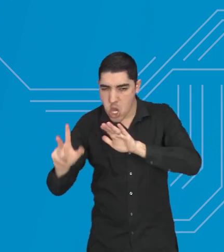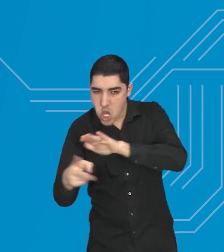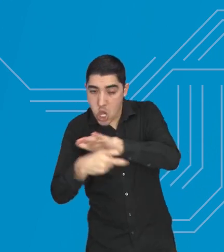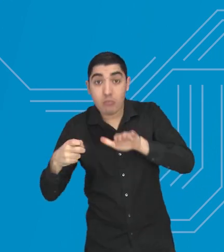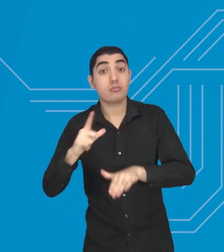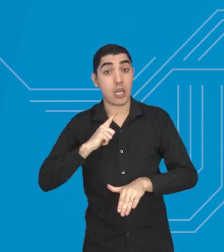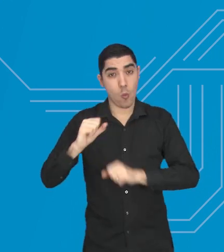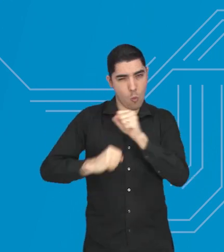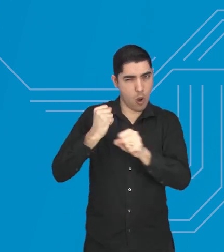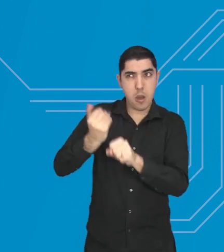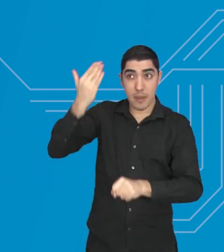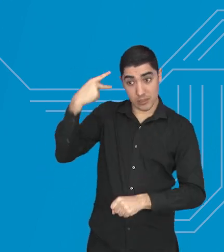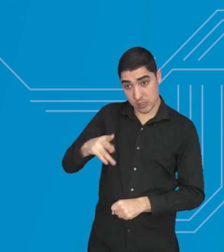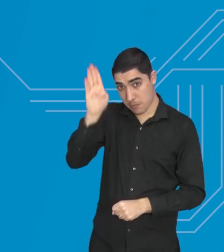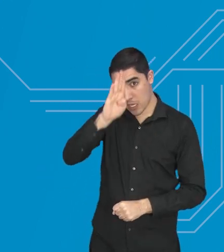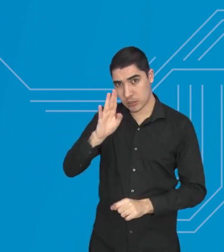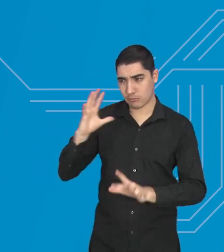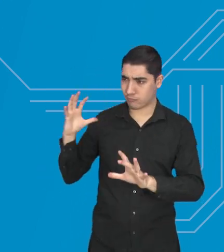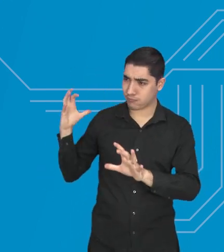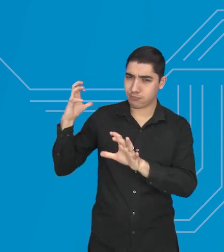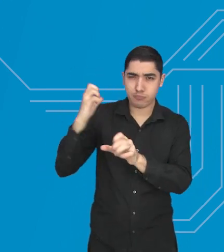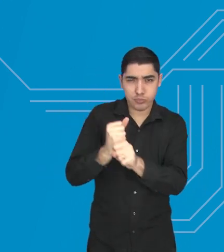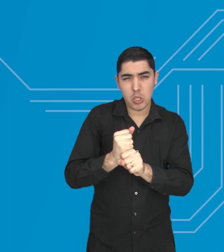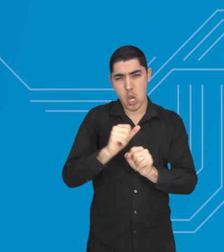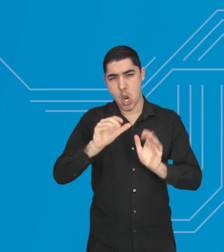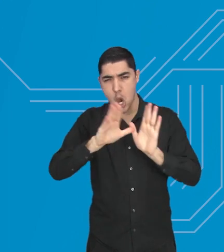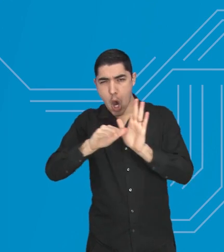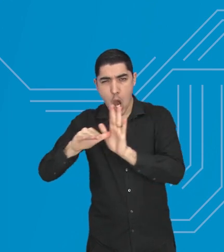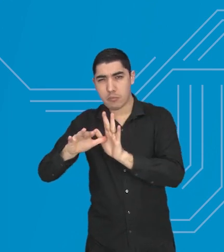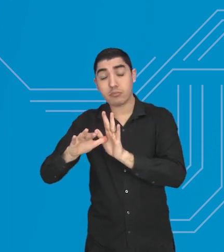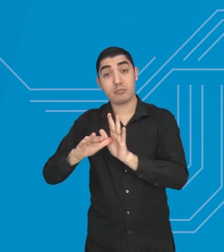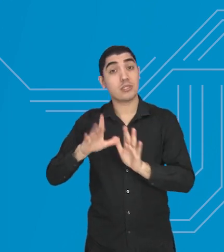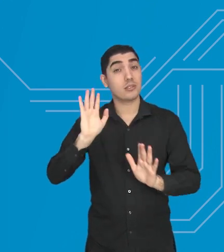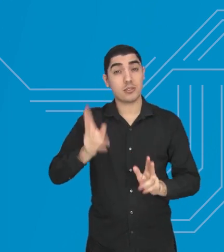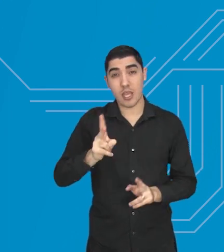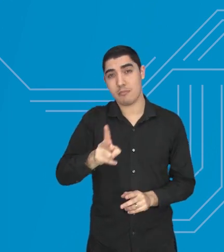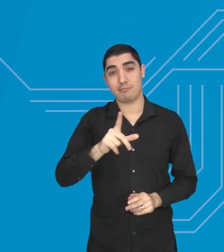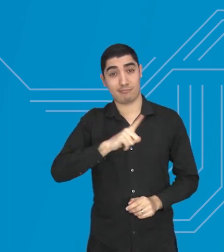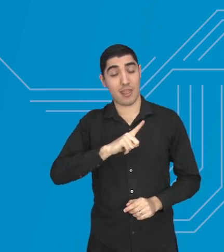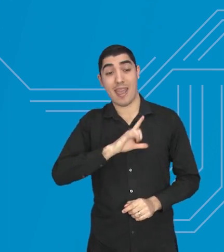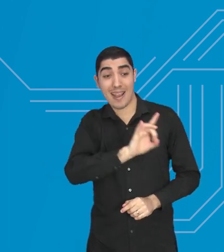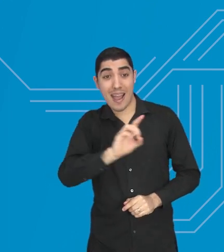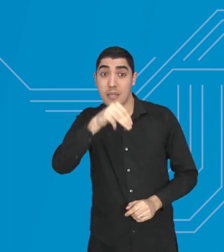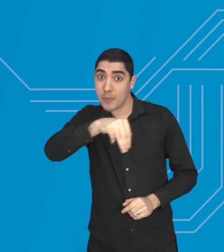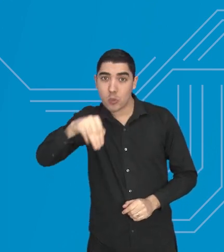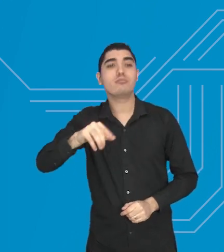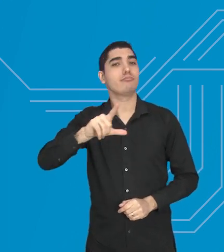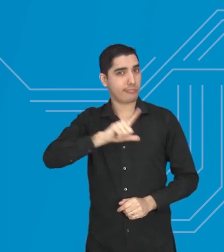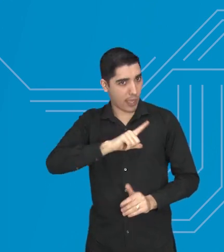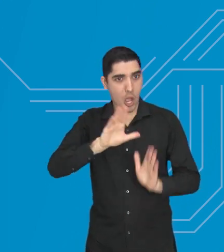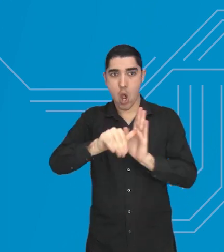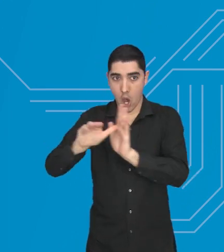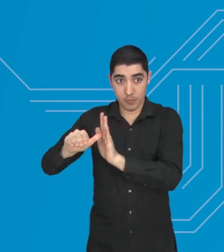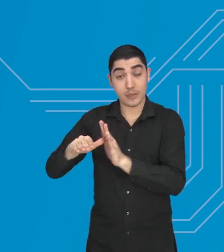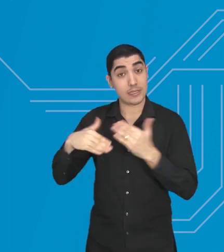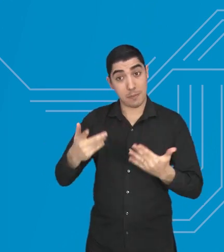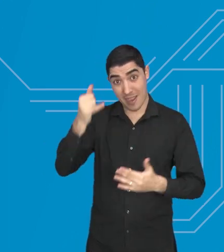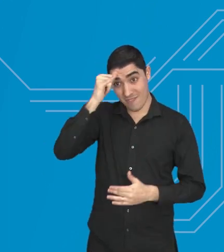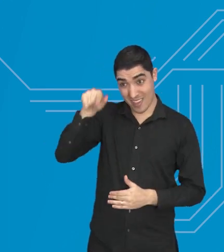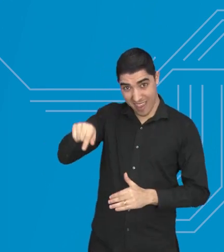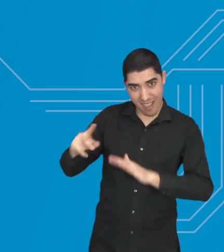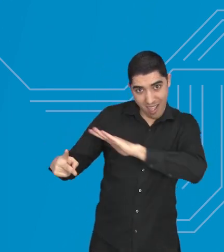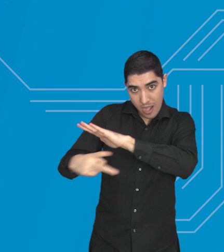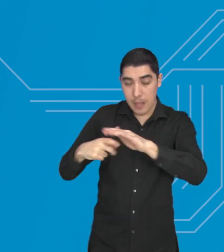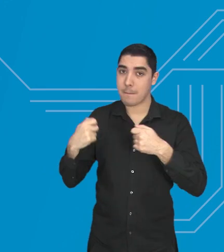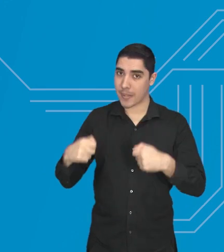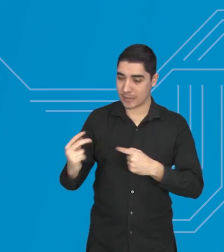só no ano passado o Brasil registrou uma tentativa de roubo de contas digitais por minuto. E o jeito de evitar